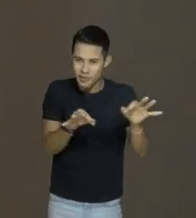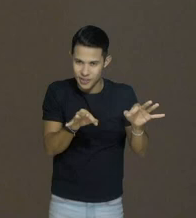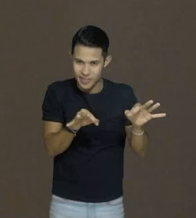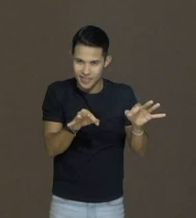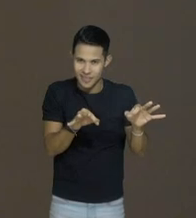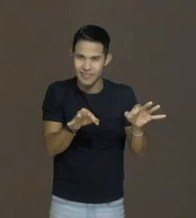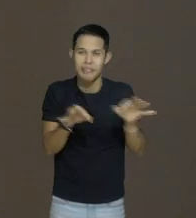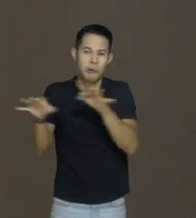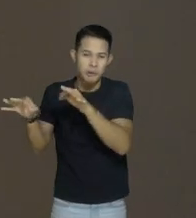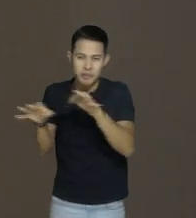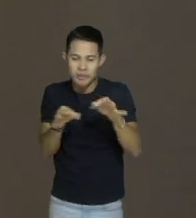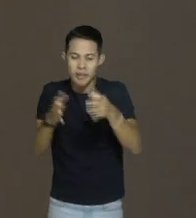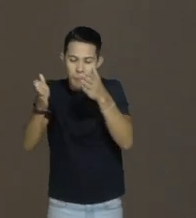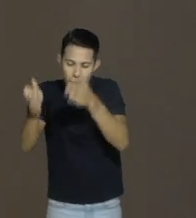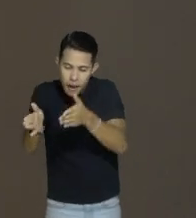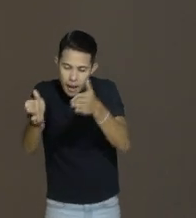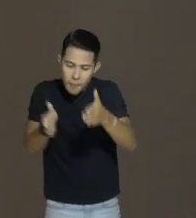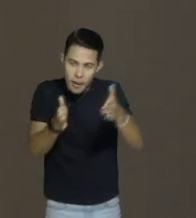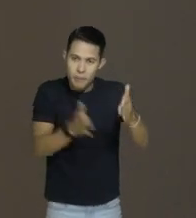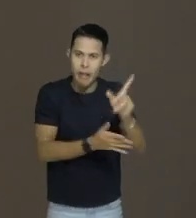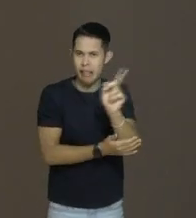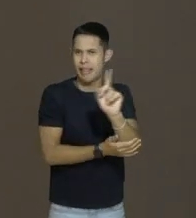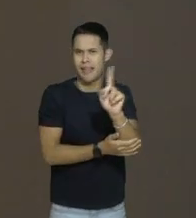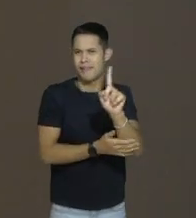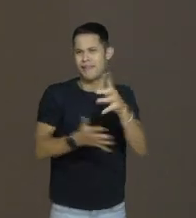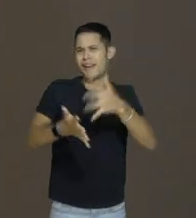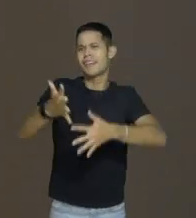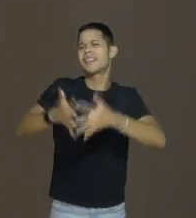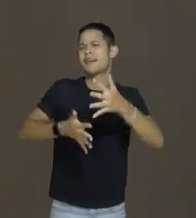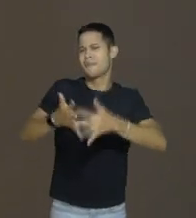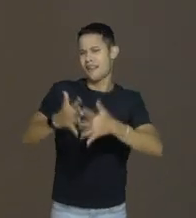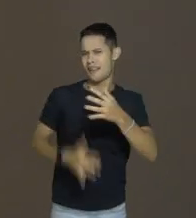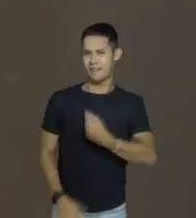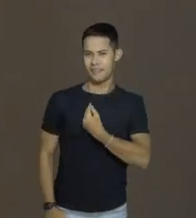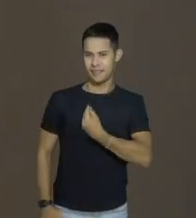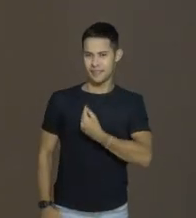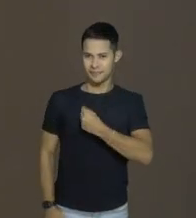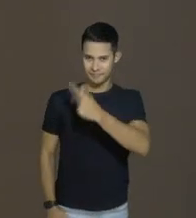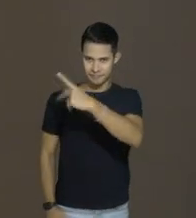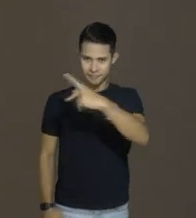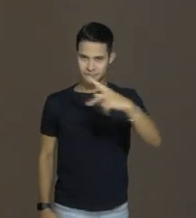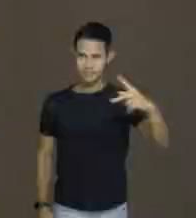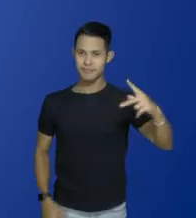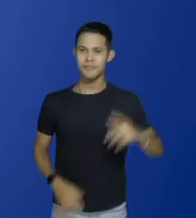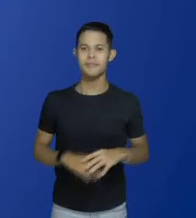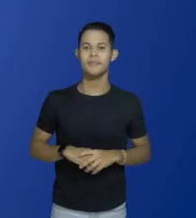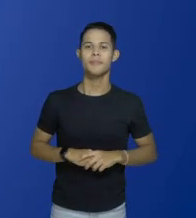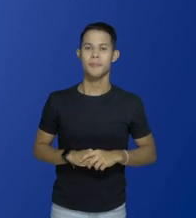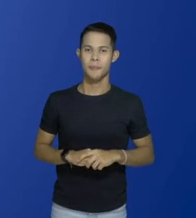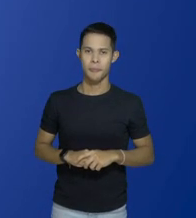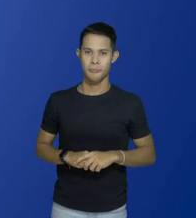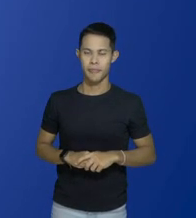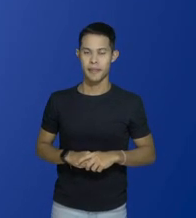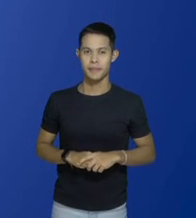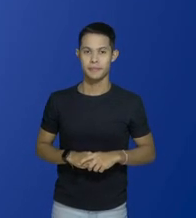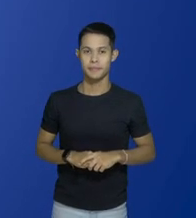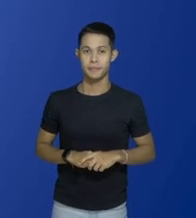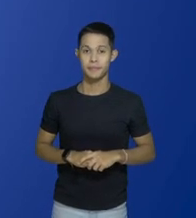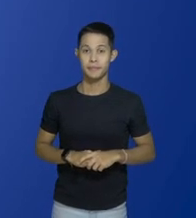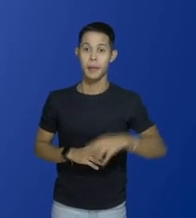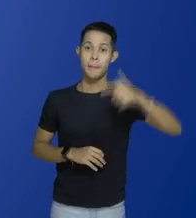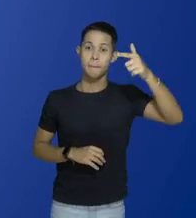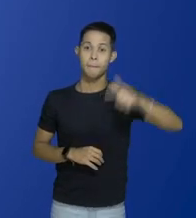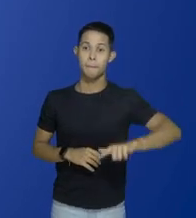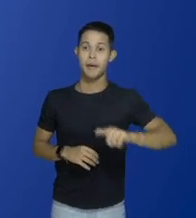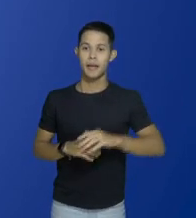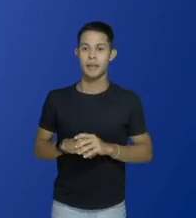rotina. Então, atrapalha muito a vida das pessoas. Então, a intervenção psicossocial,